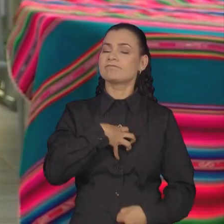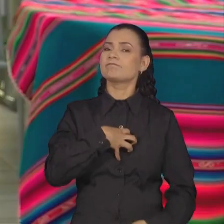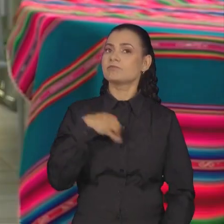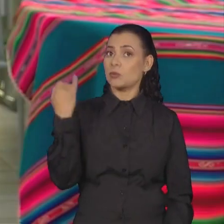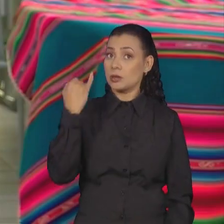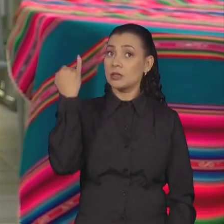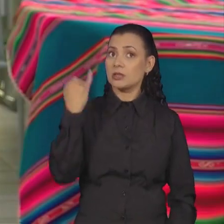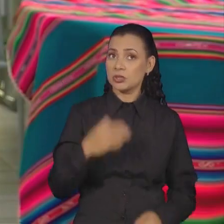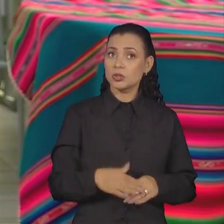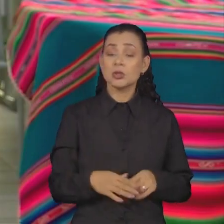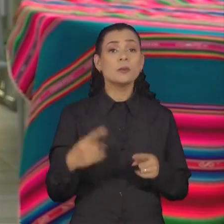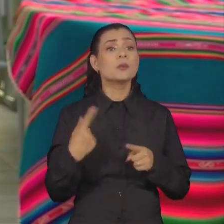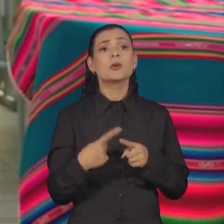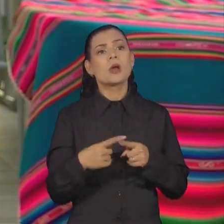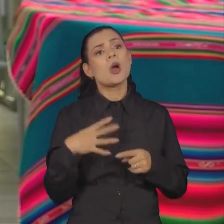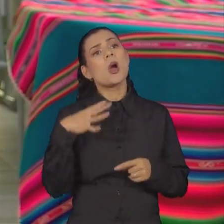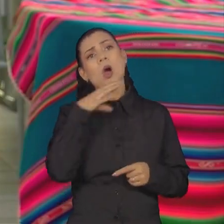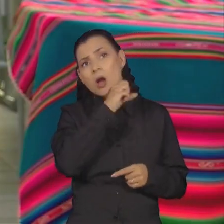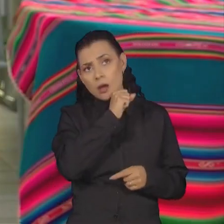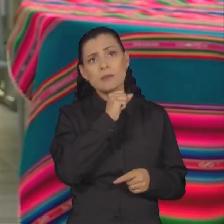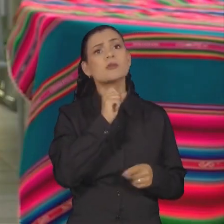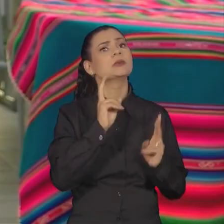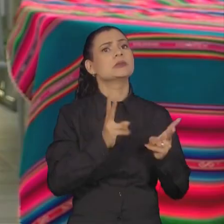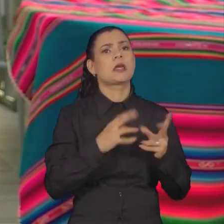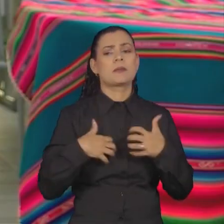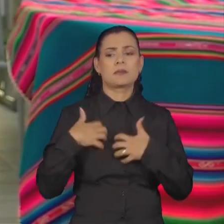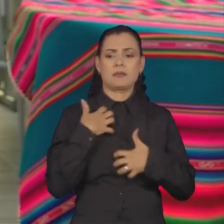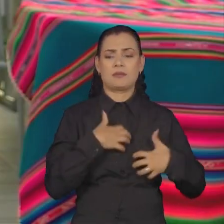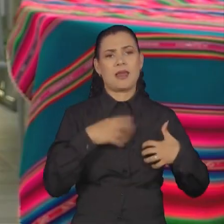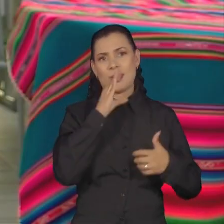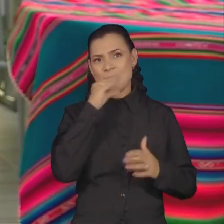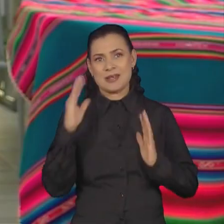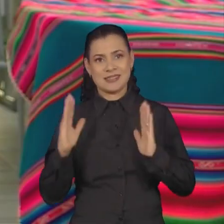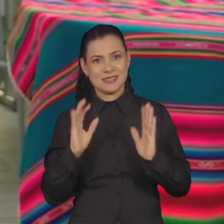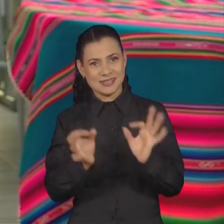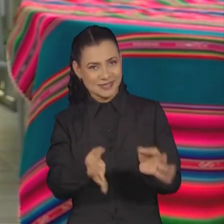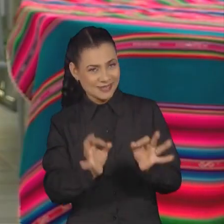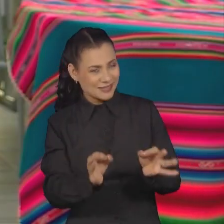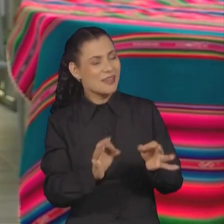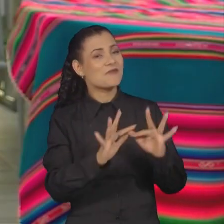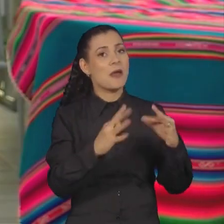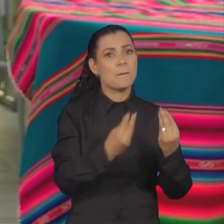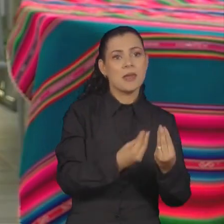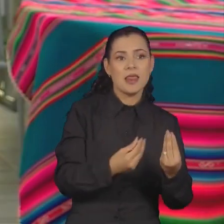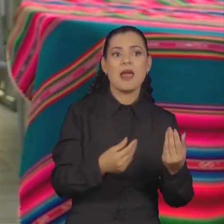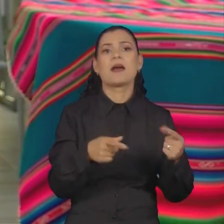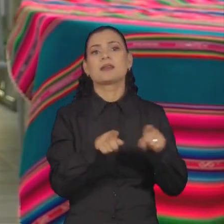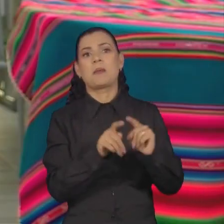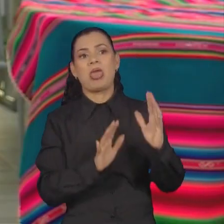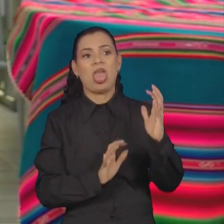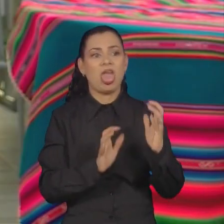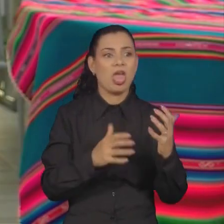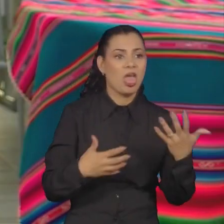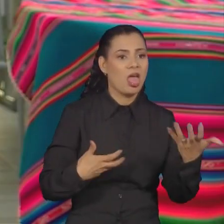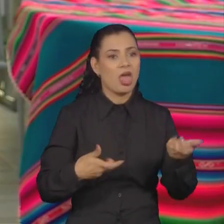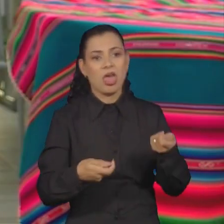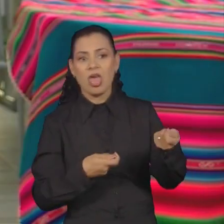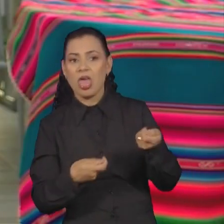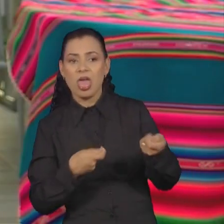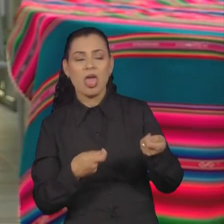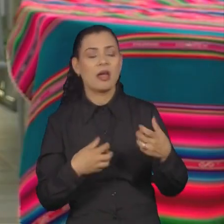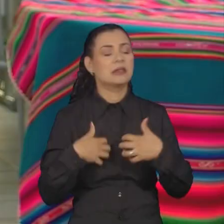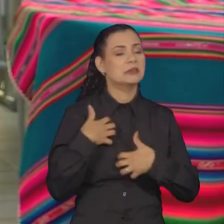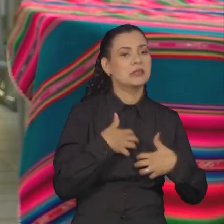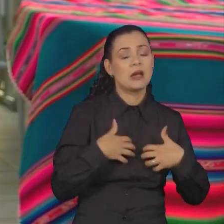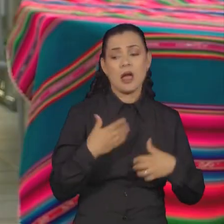emoções. Os conflitos, obviamente, eles sempre existiram na adolescência, o conflito familiar, os conflitos entre